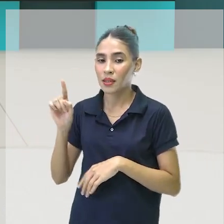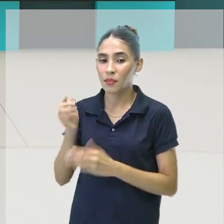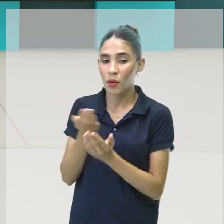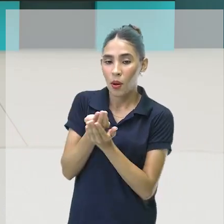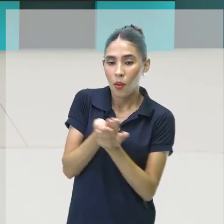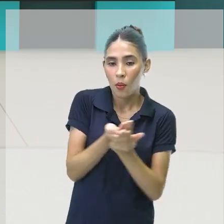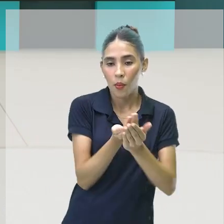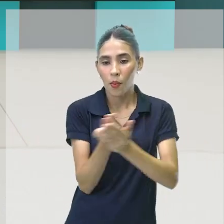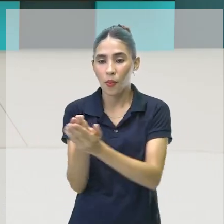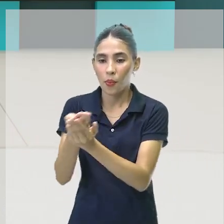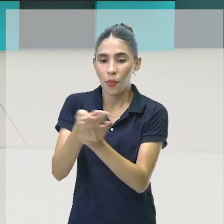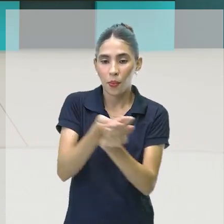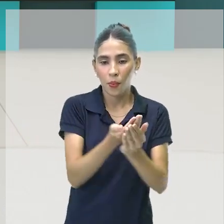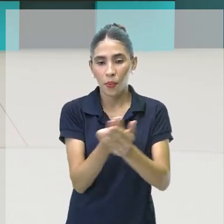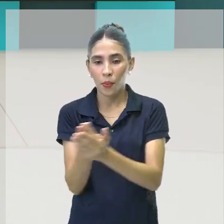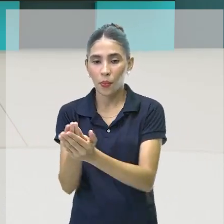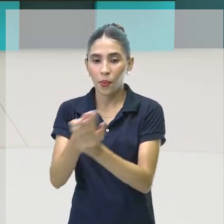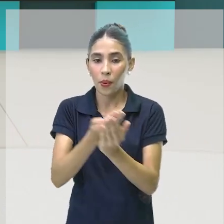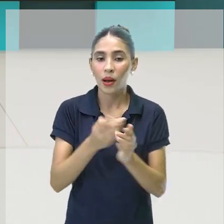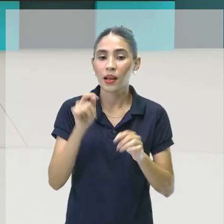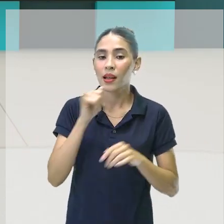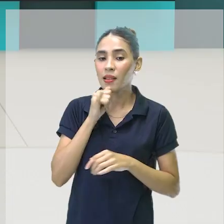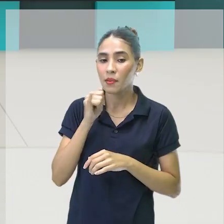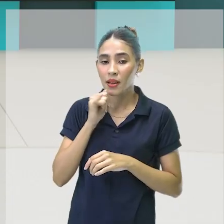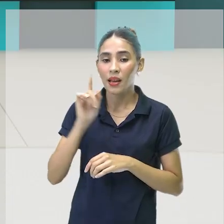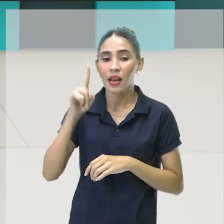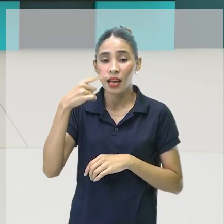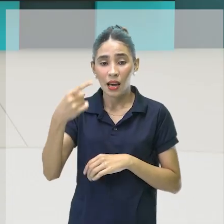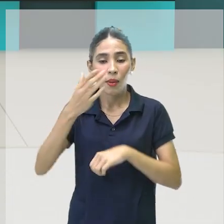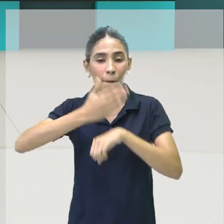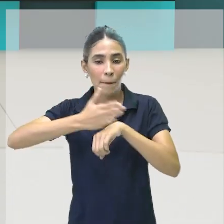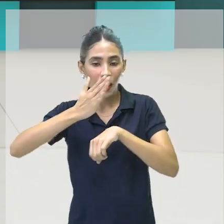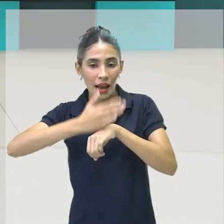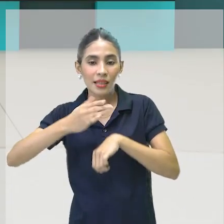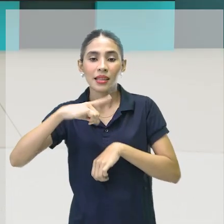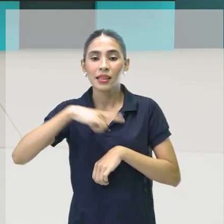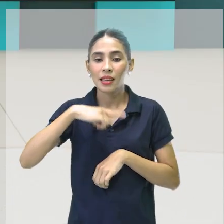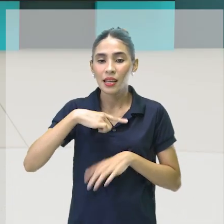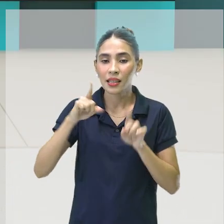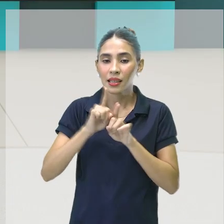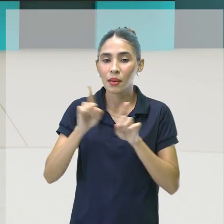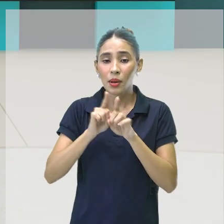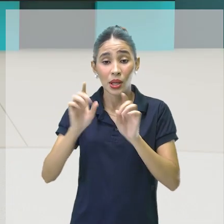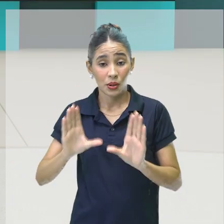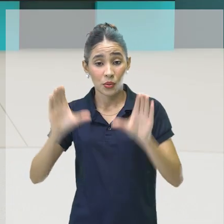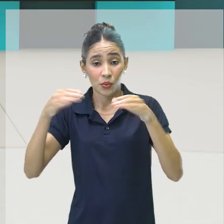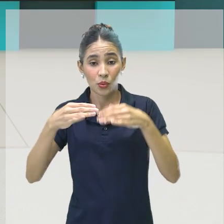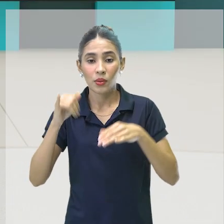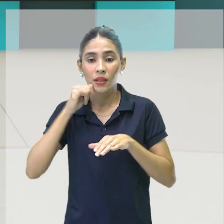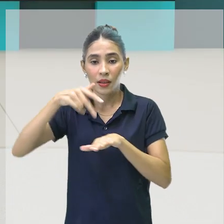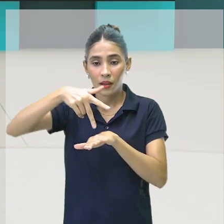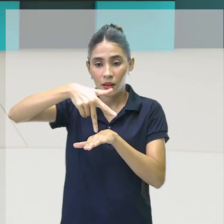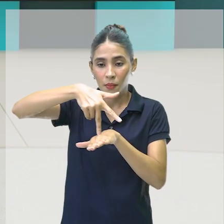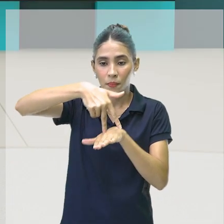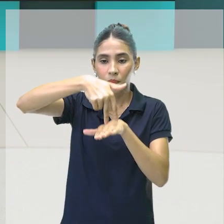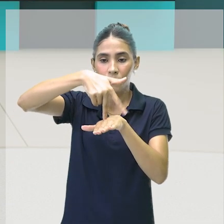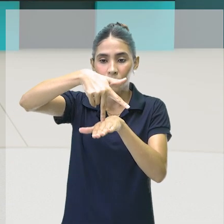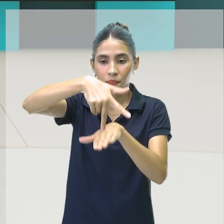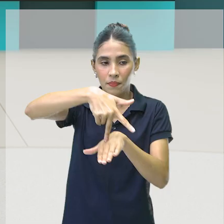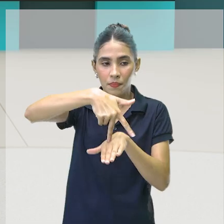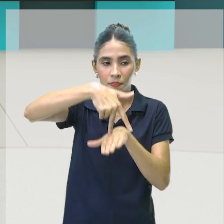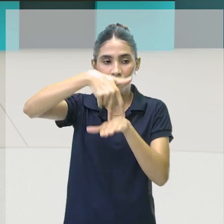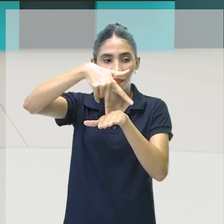da boia, né? Já é uma prática que envolve ali o coletivo. Nós temos o stand-up paddle, que